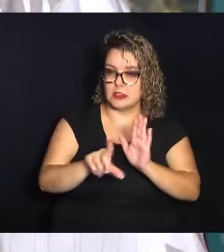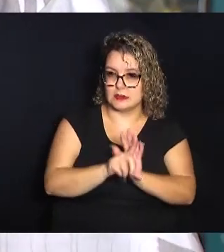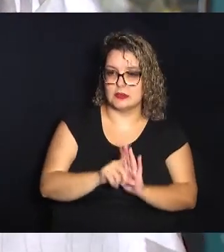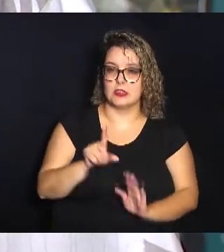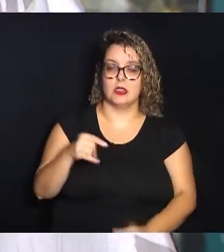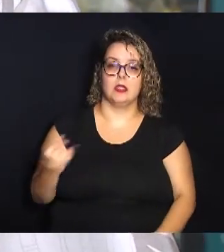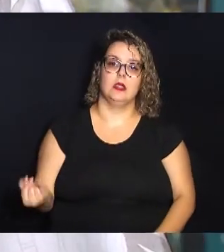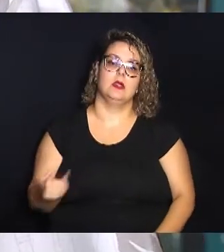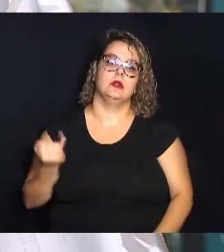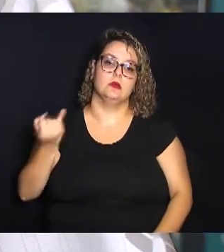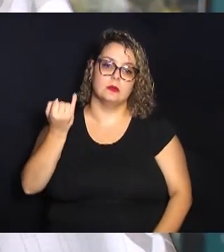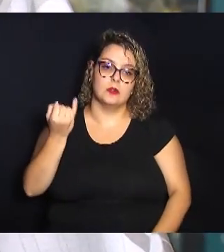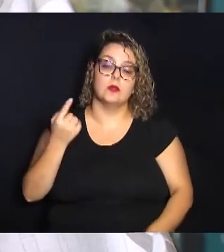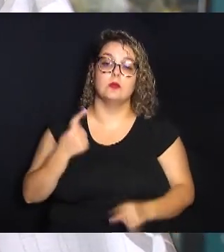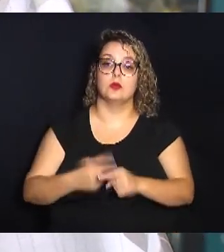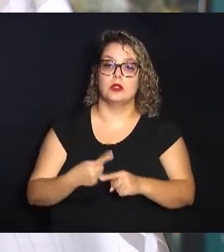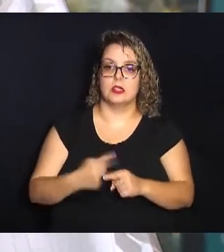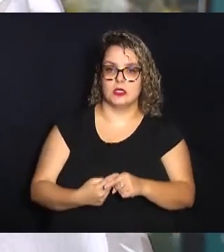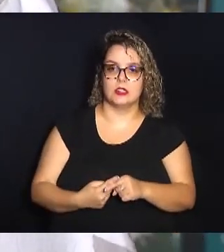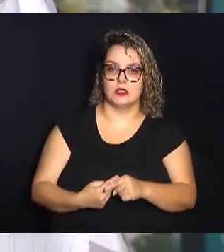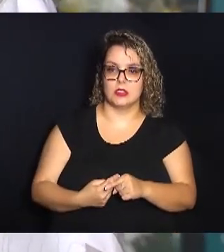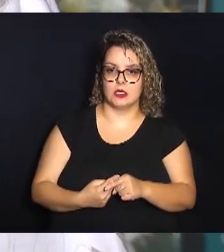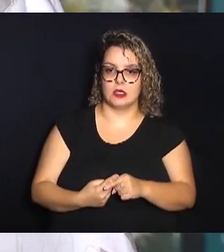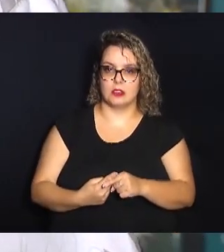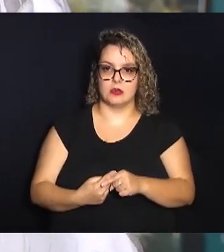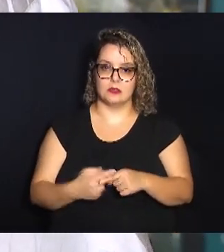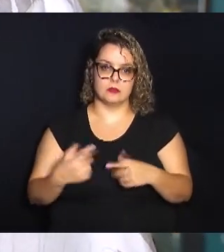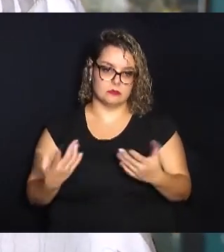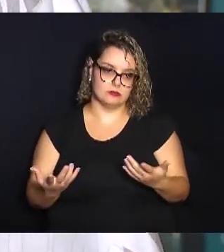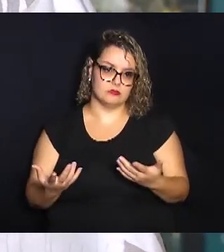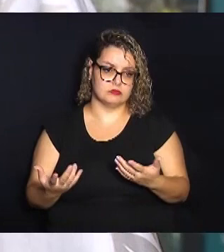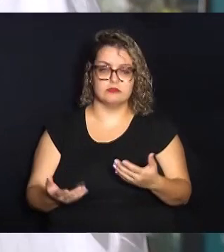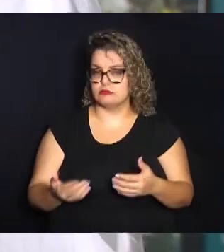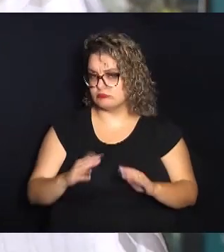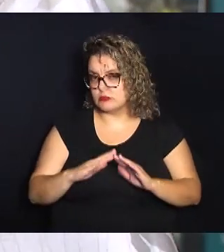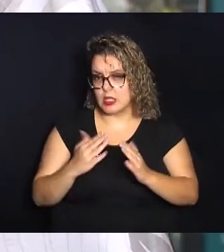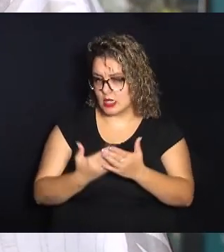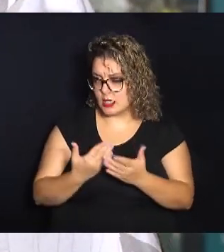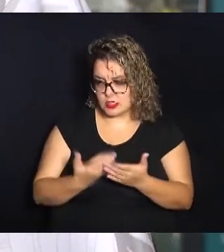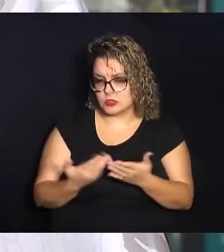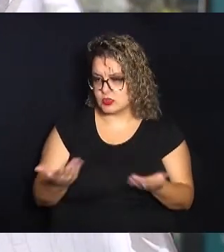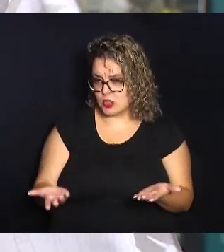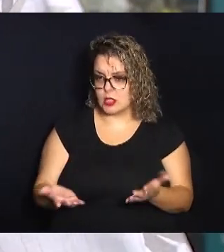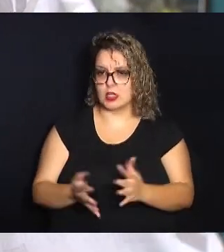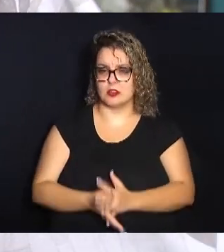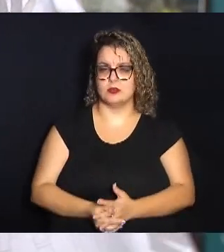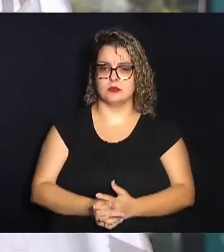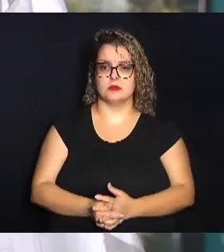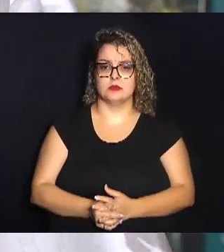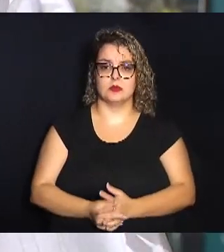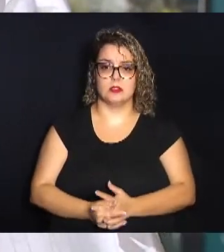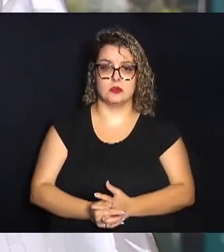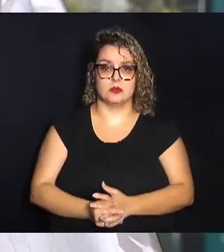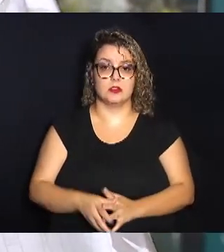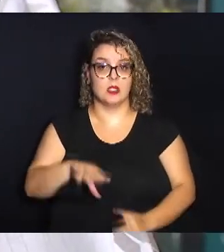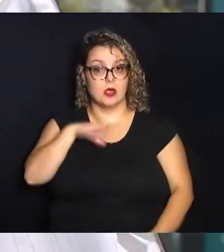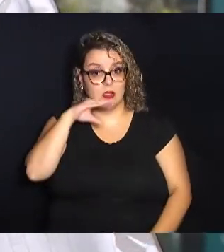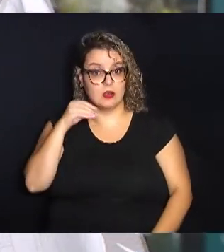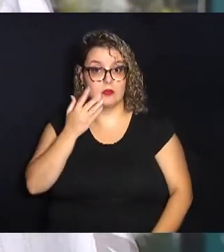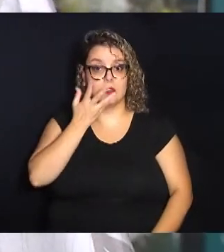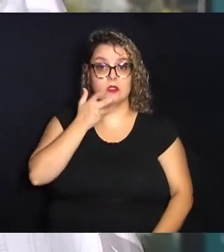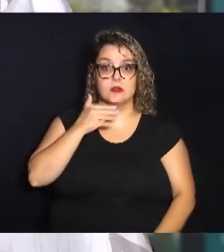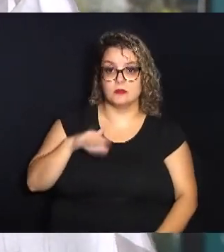essa lei é importantíssima porque ela vem na a escola nós estamos aos